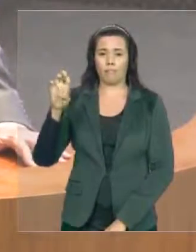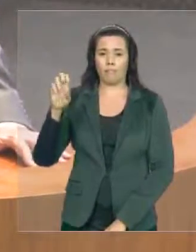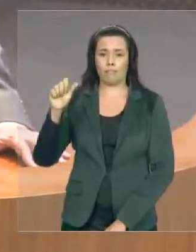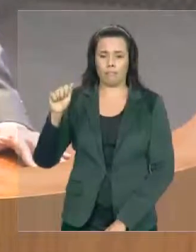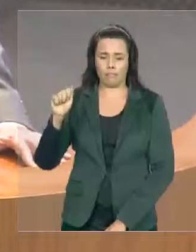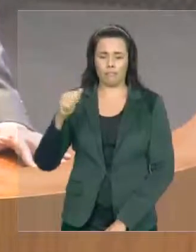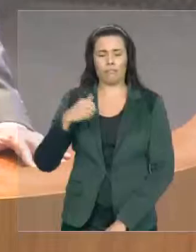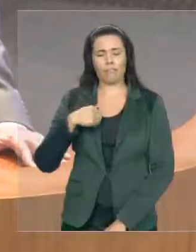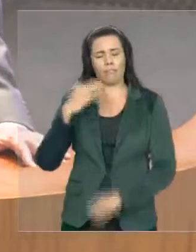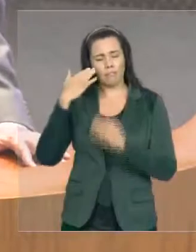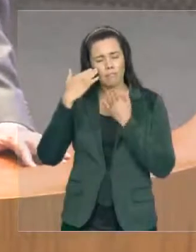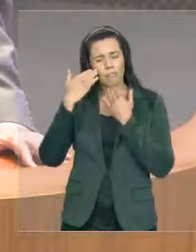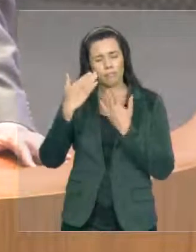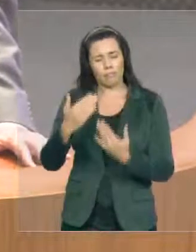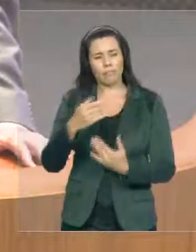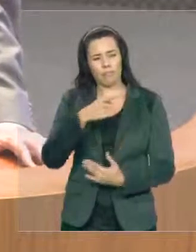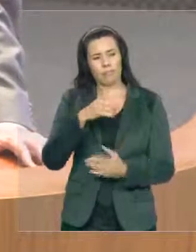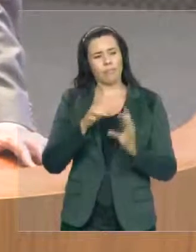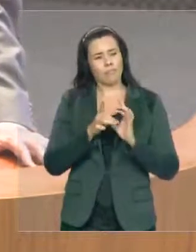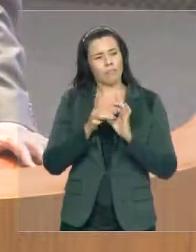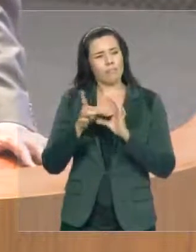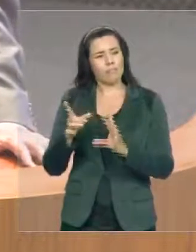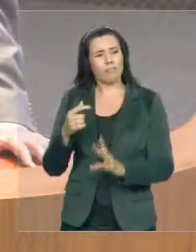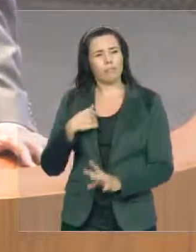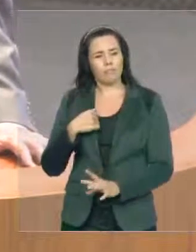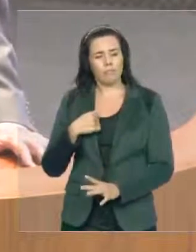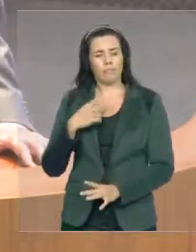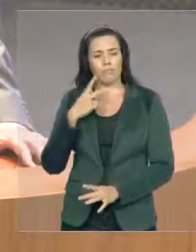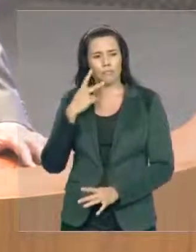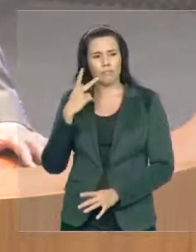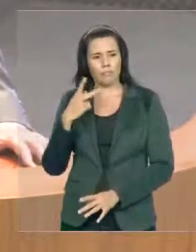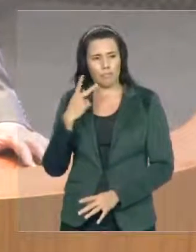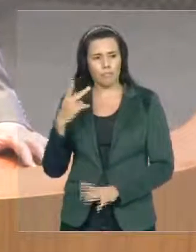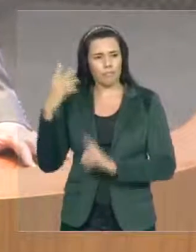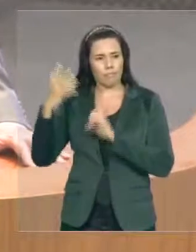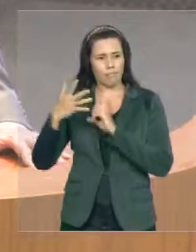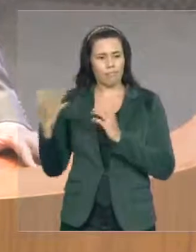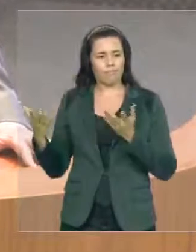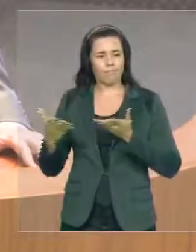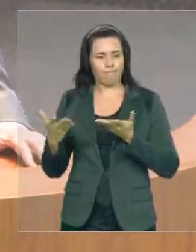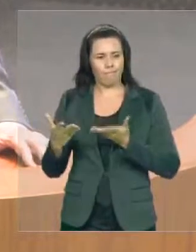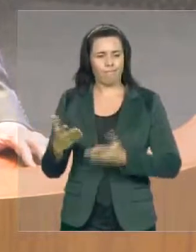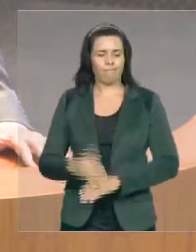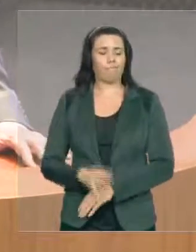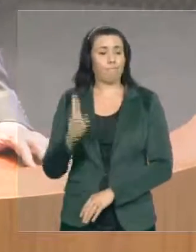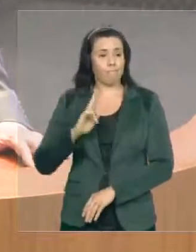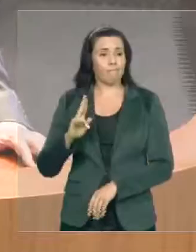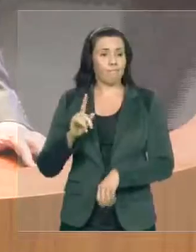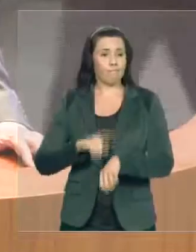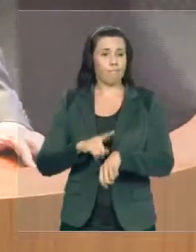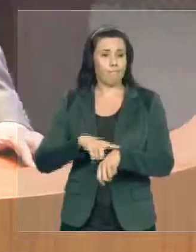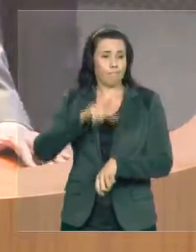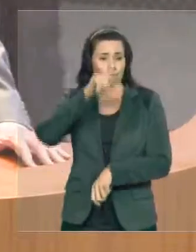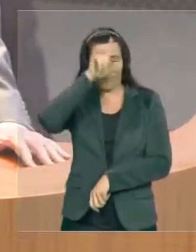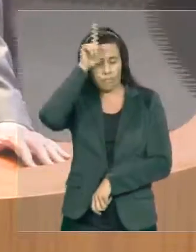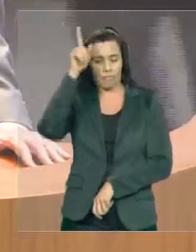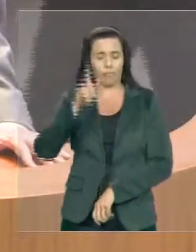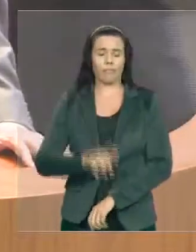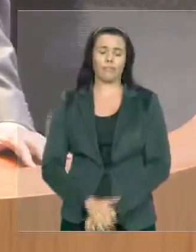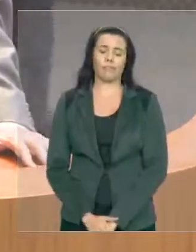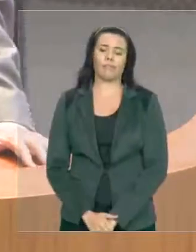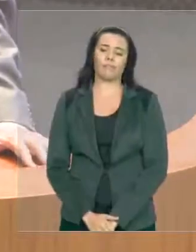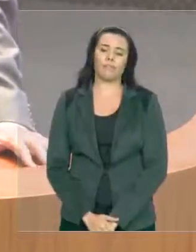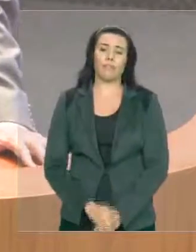permitir que eu fale preliminarmente, senhores deputados, jornalistas, galeria, aqueles que nos veem